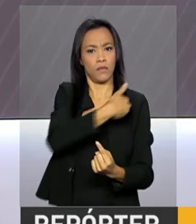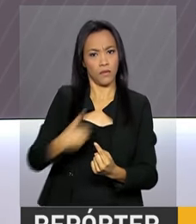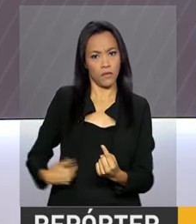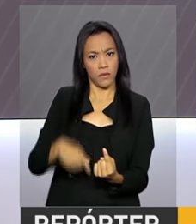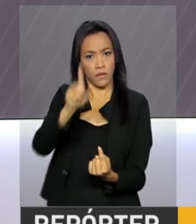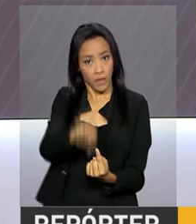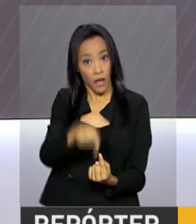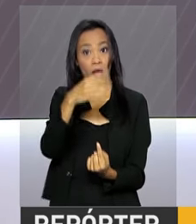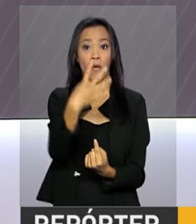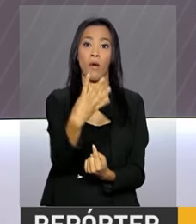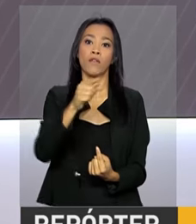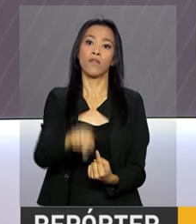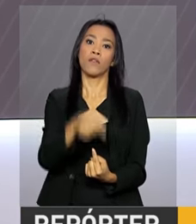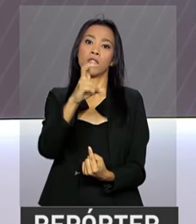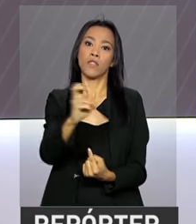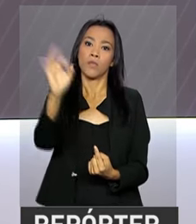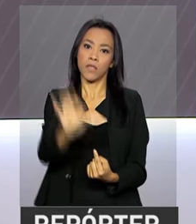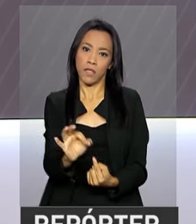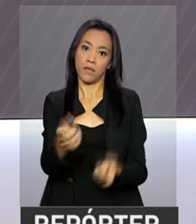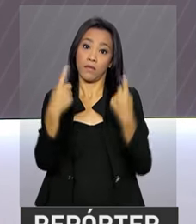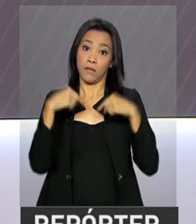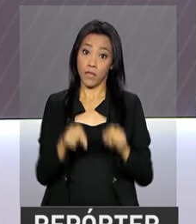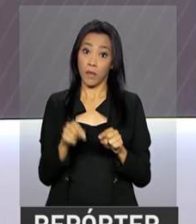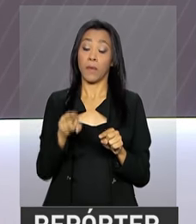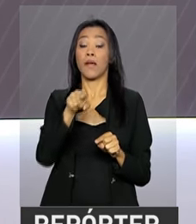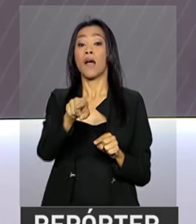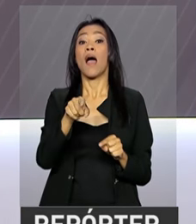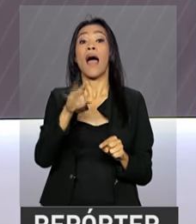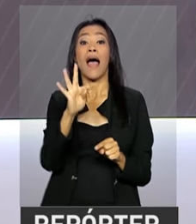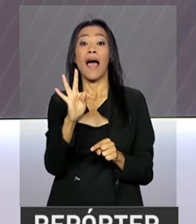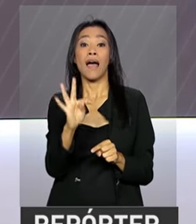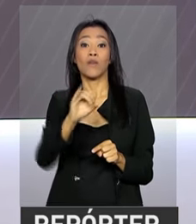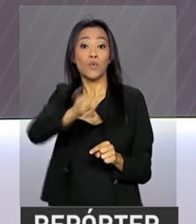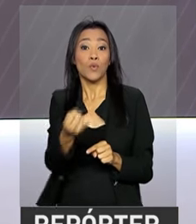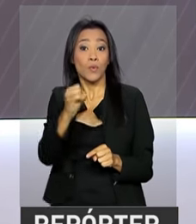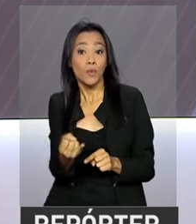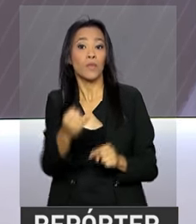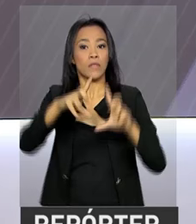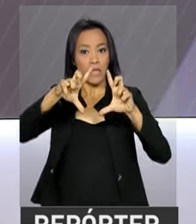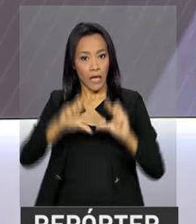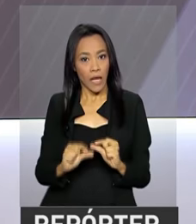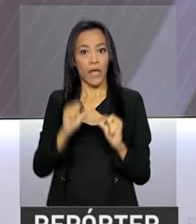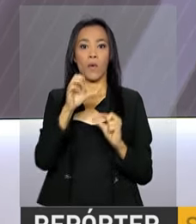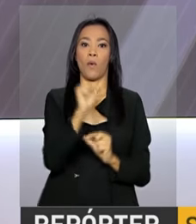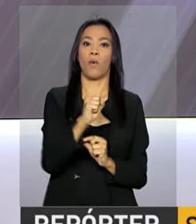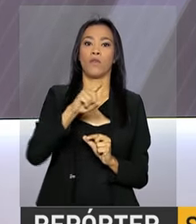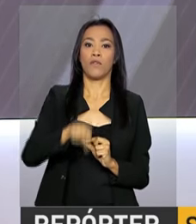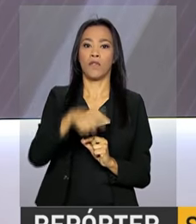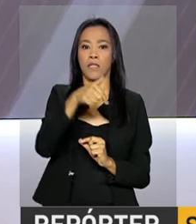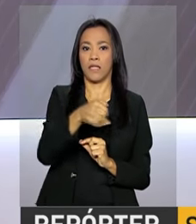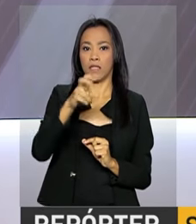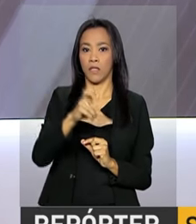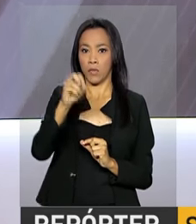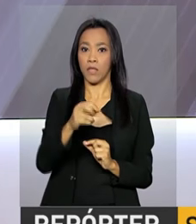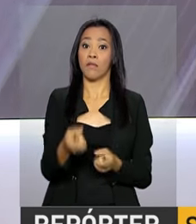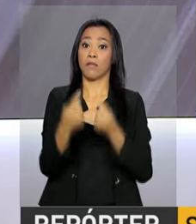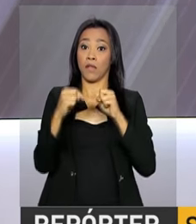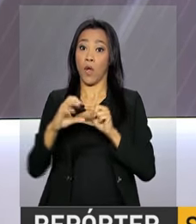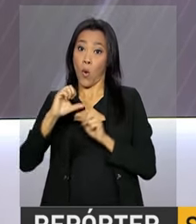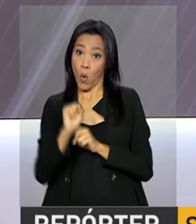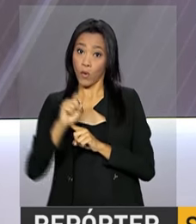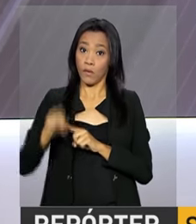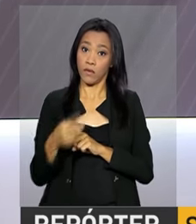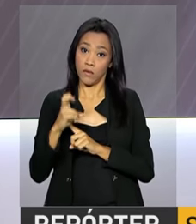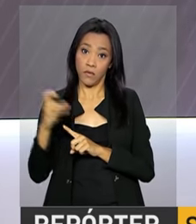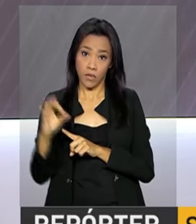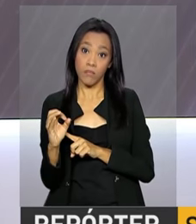é de 4,5%. A expectativa para a taxa básica de juros caiu de 8,75% para 8,5%